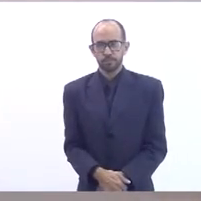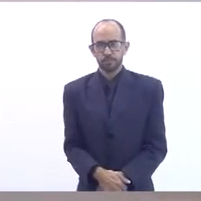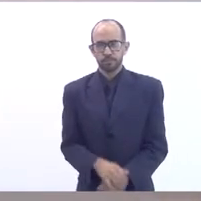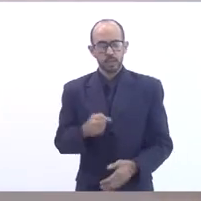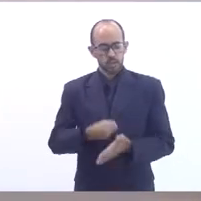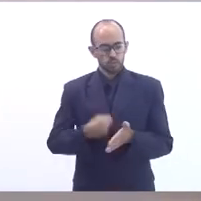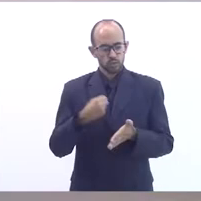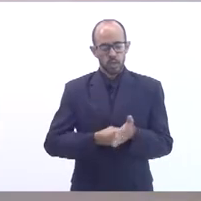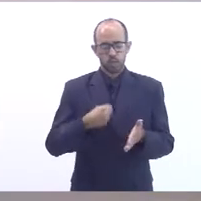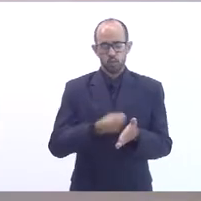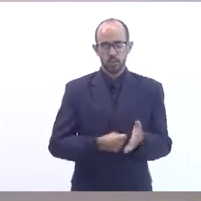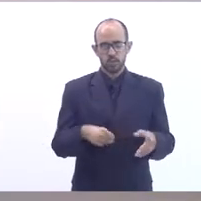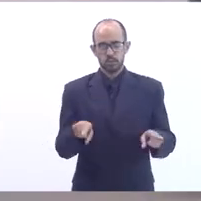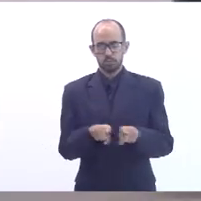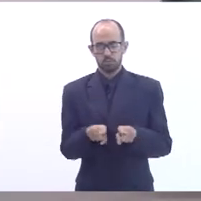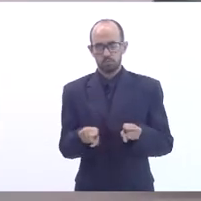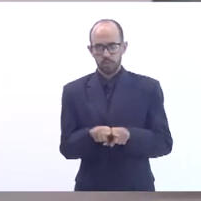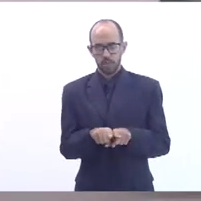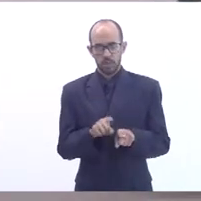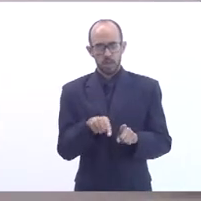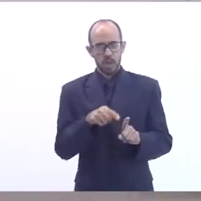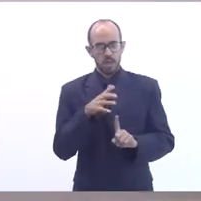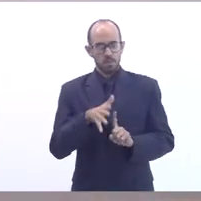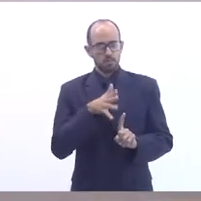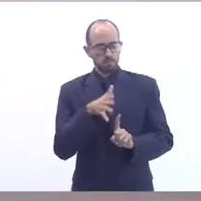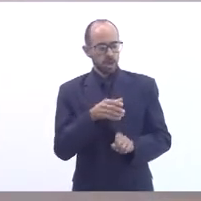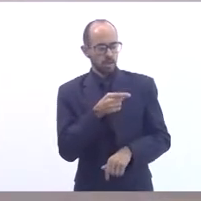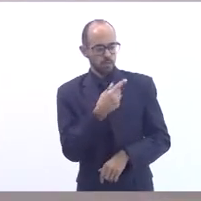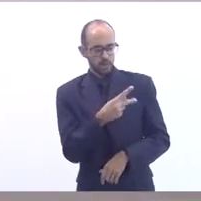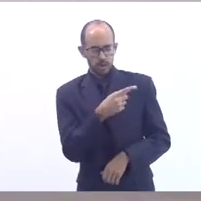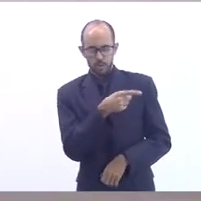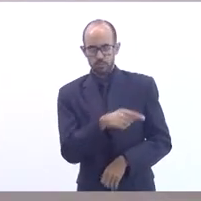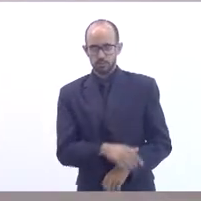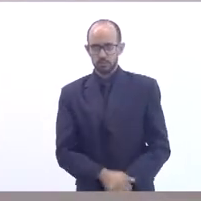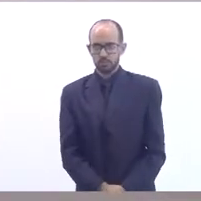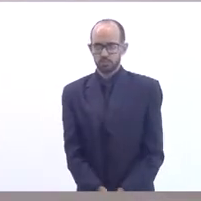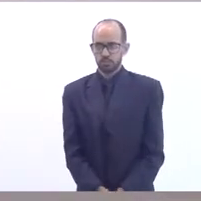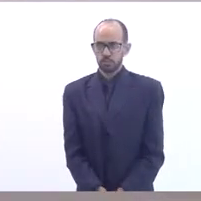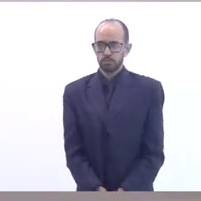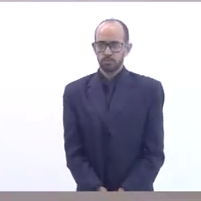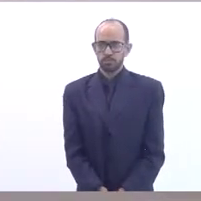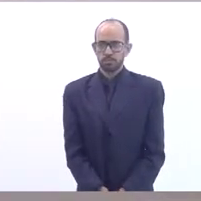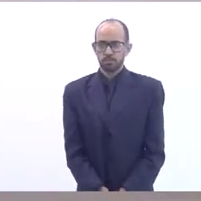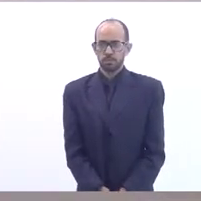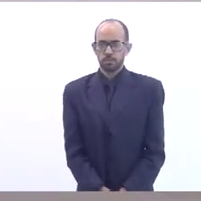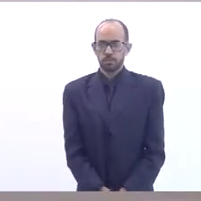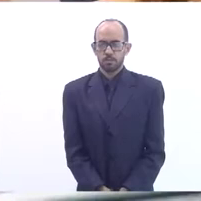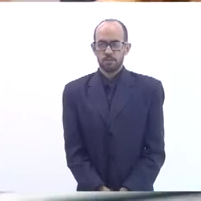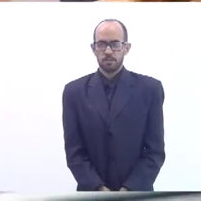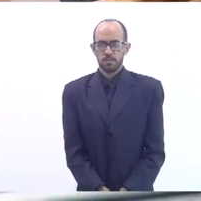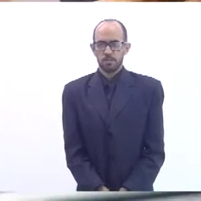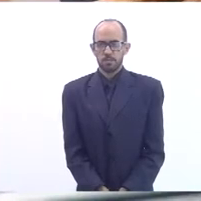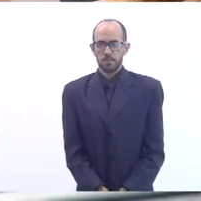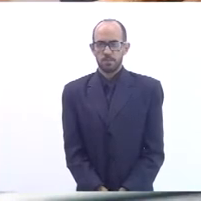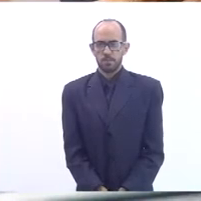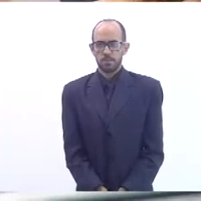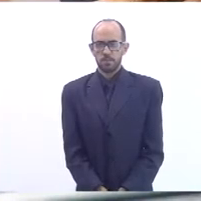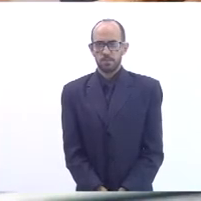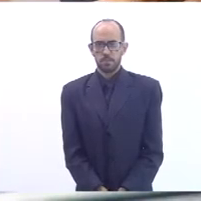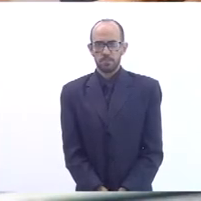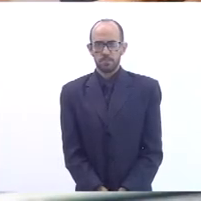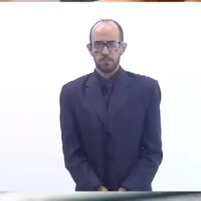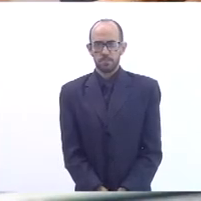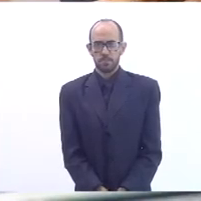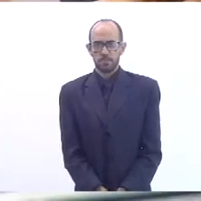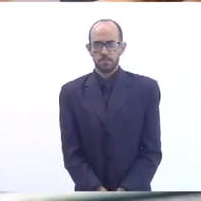então é a palavra já tá olhar fica então então a palavra é sua e